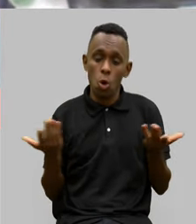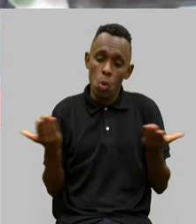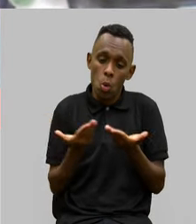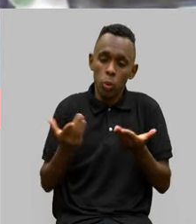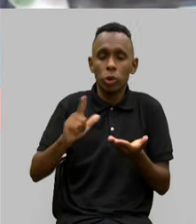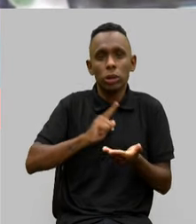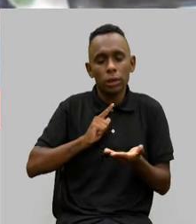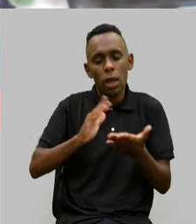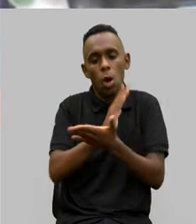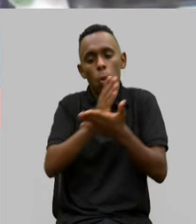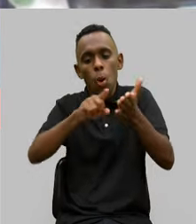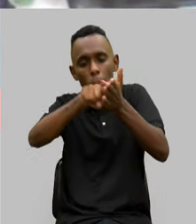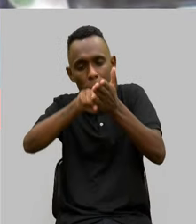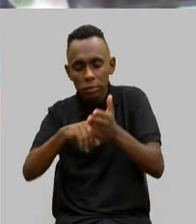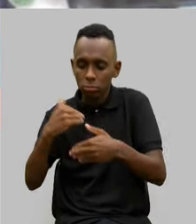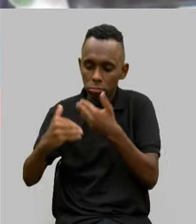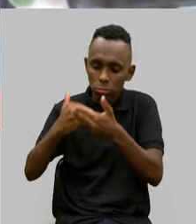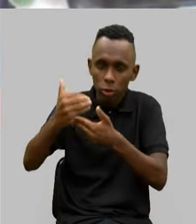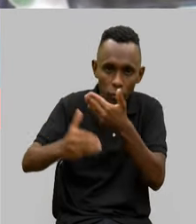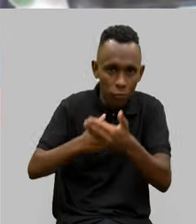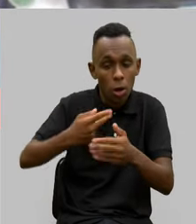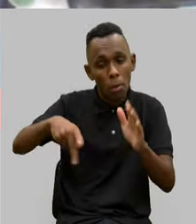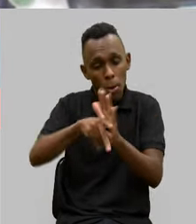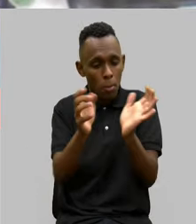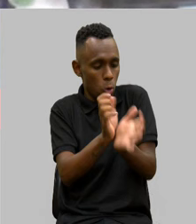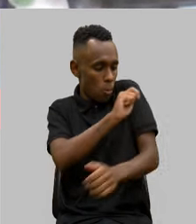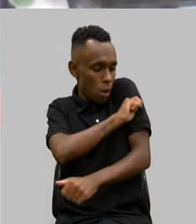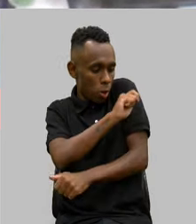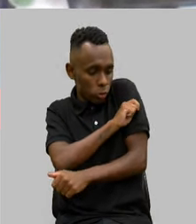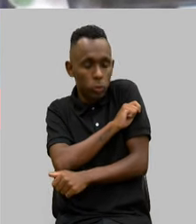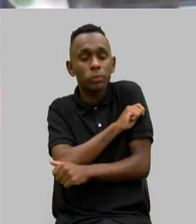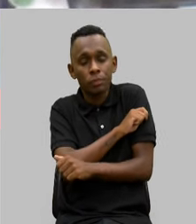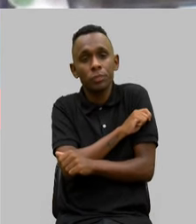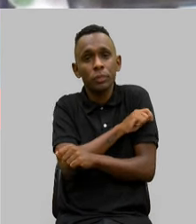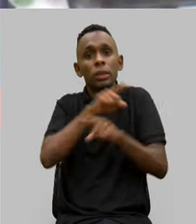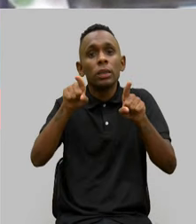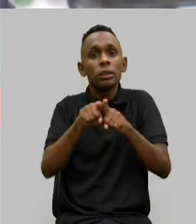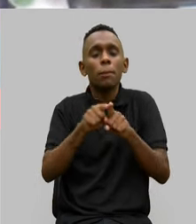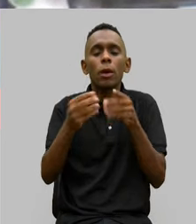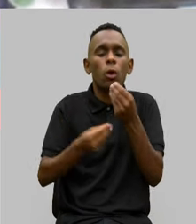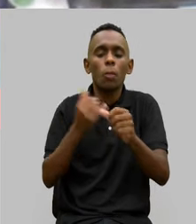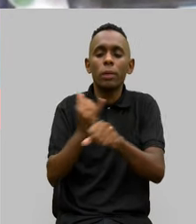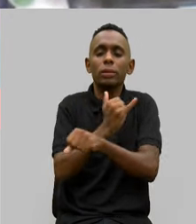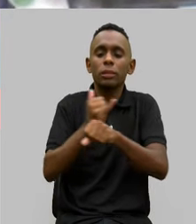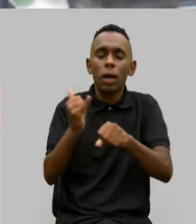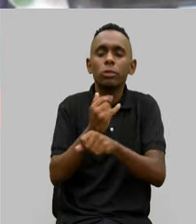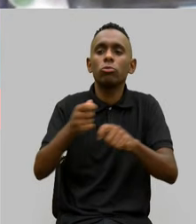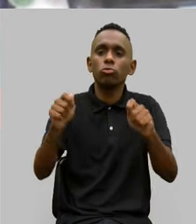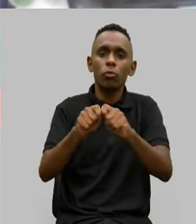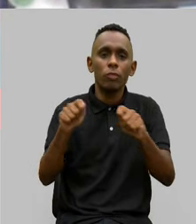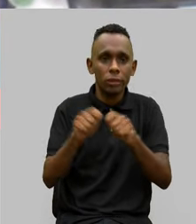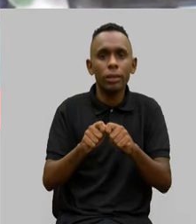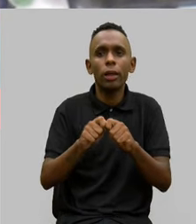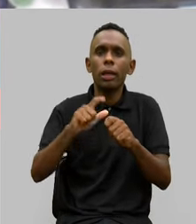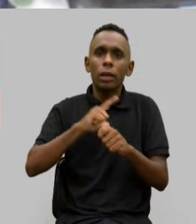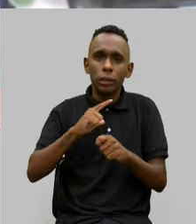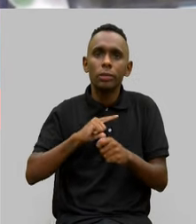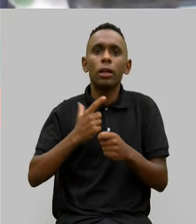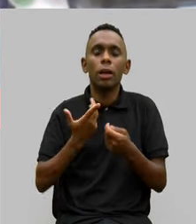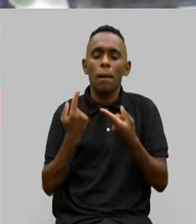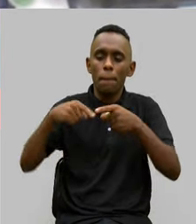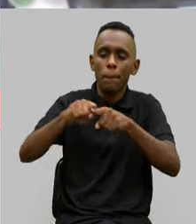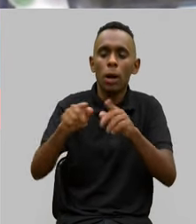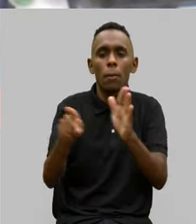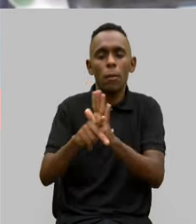temos pesquisas sendo desenvolvidas pelos nossos alunos e a forma que encontramos de executá-las tem sido em parceria com as